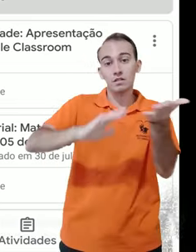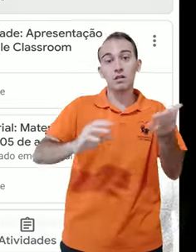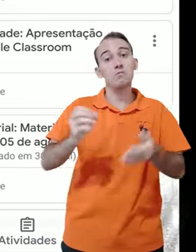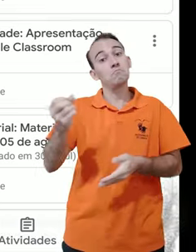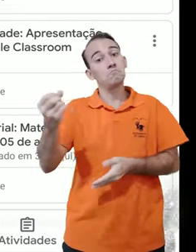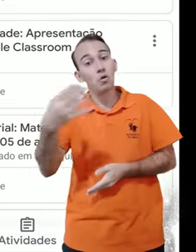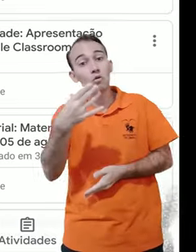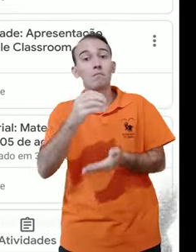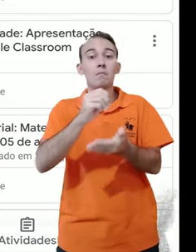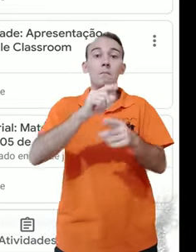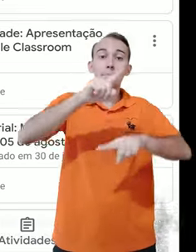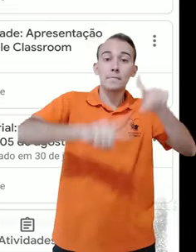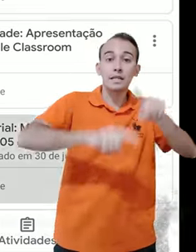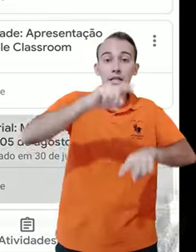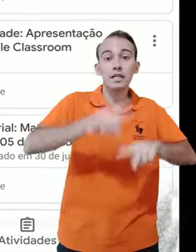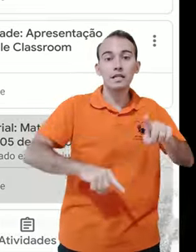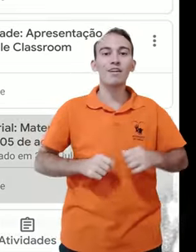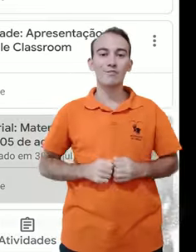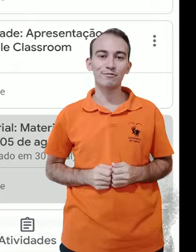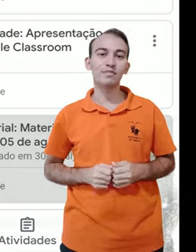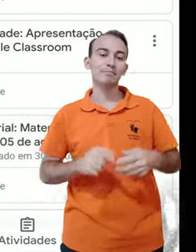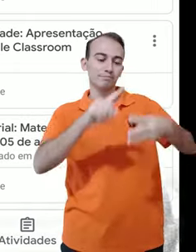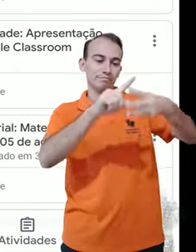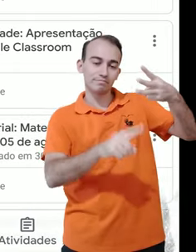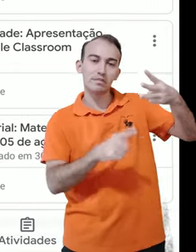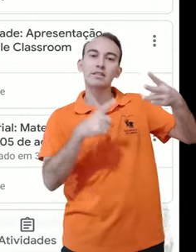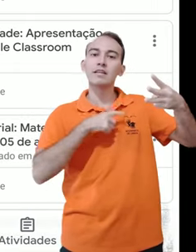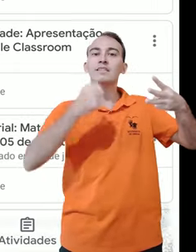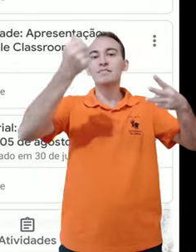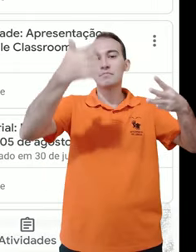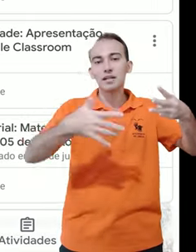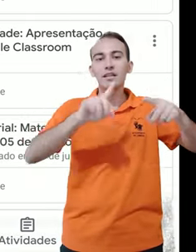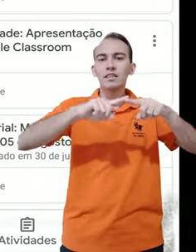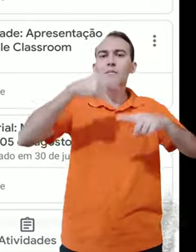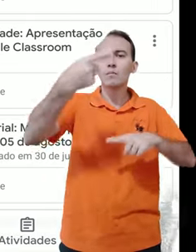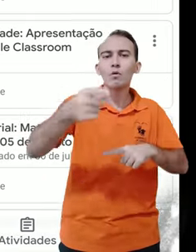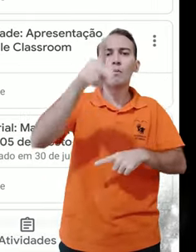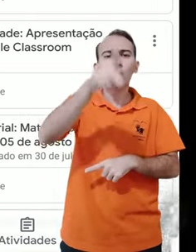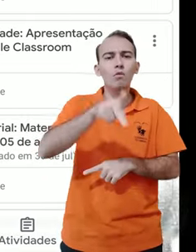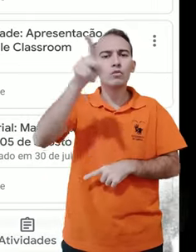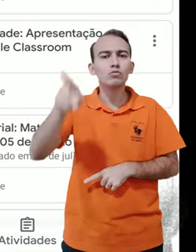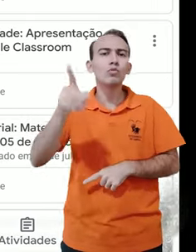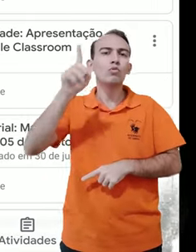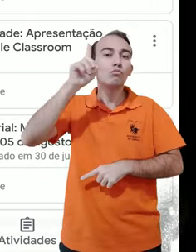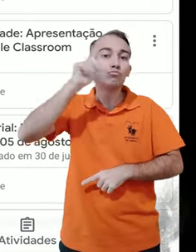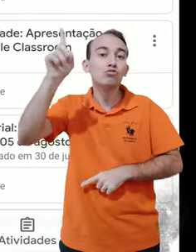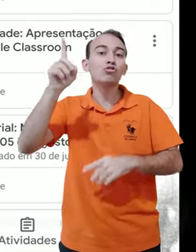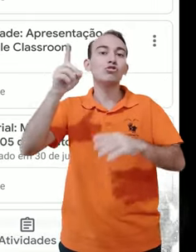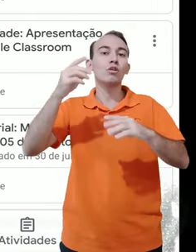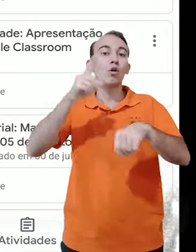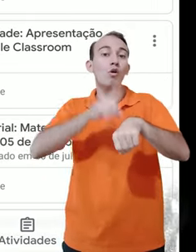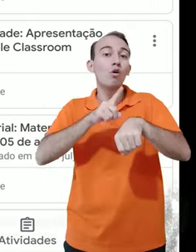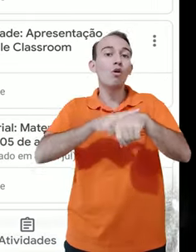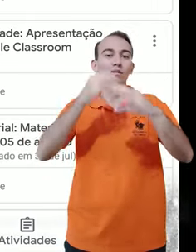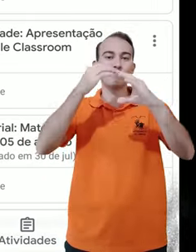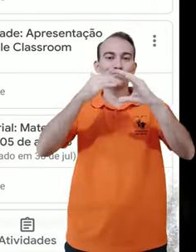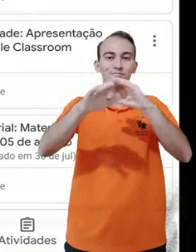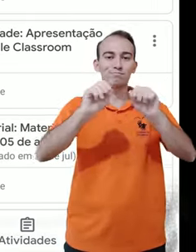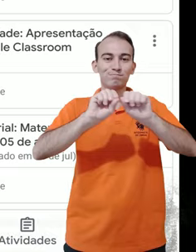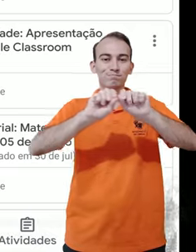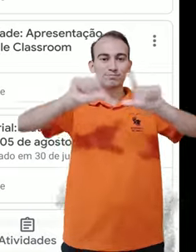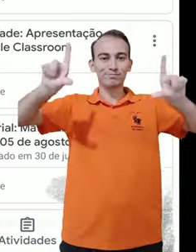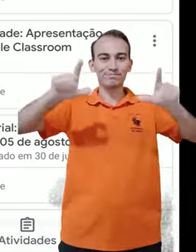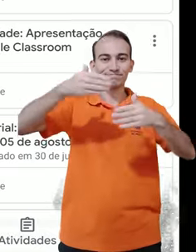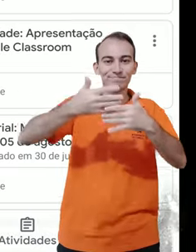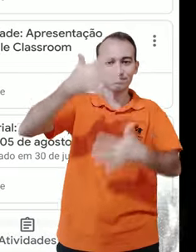ou novo material seguido do nome dado pelo professor e embaixo tem a data da postagem do conteúdo